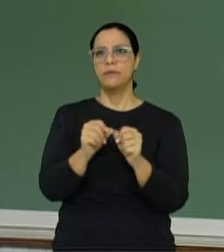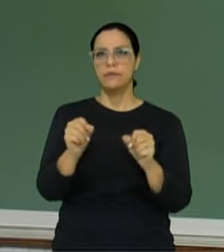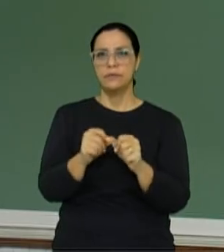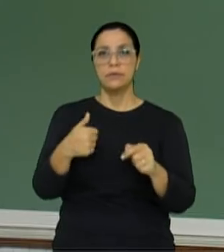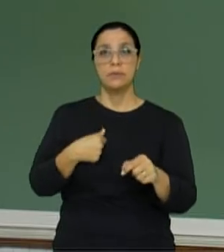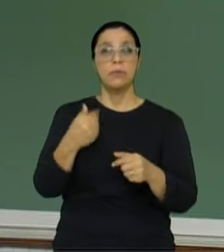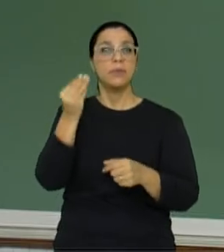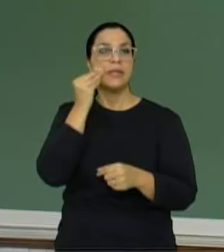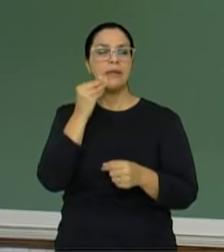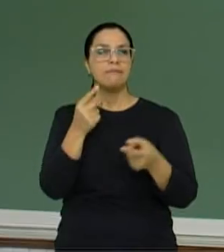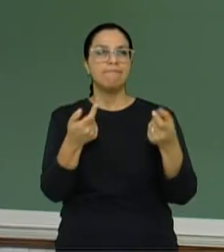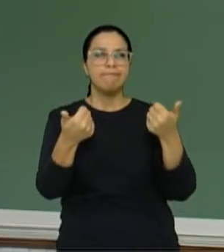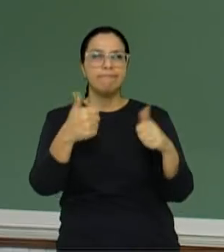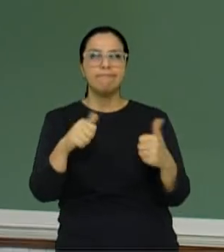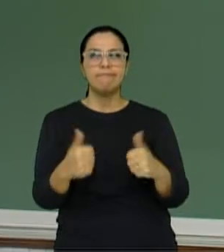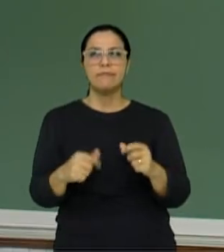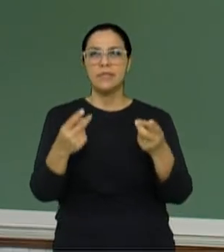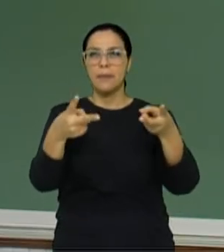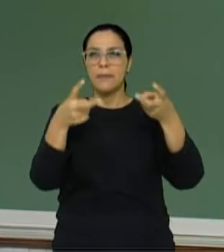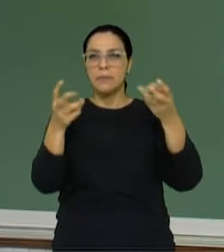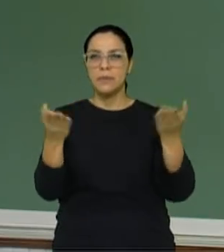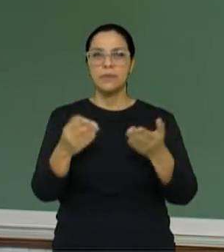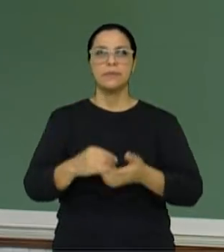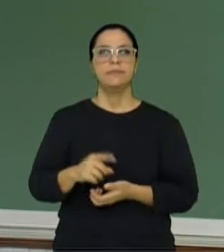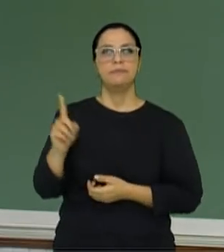isso que a gente vai tentar interpretar agora.